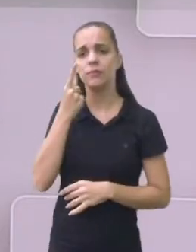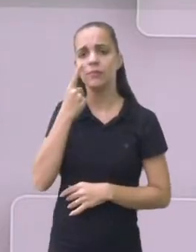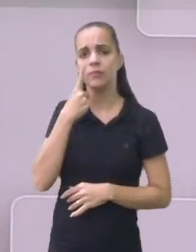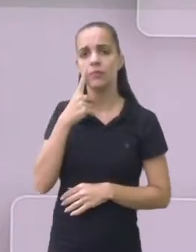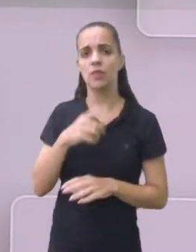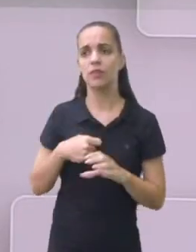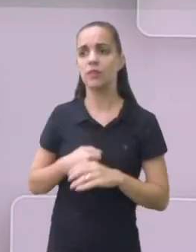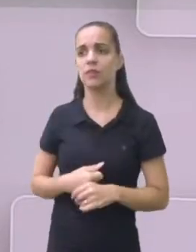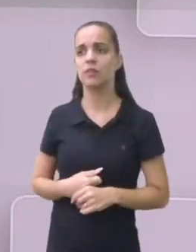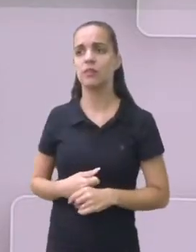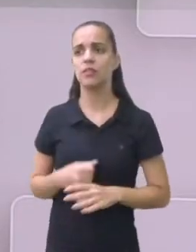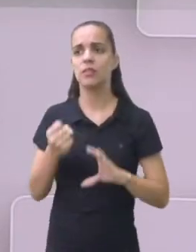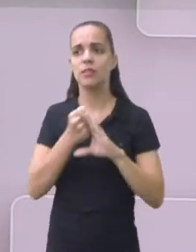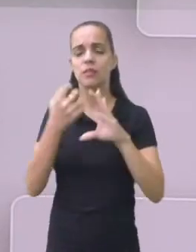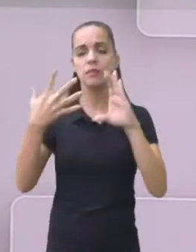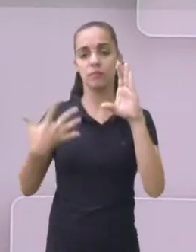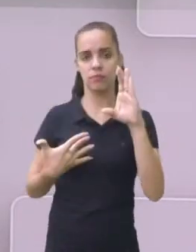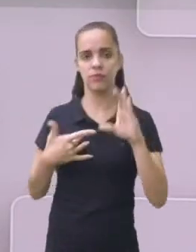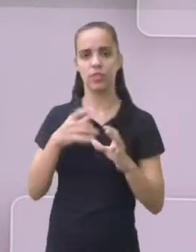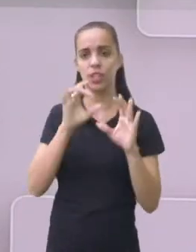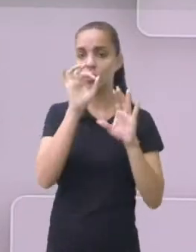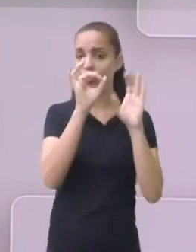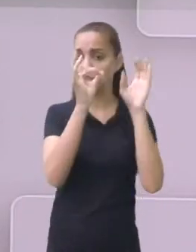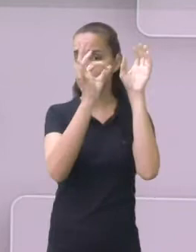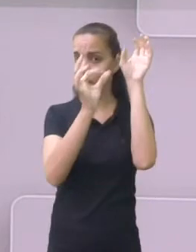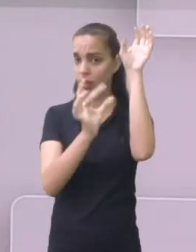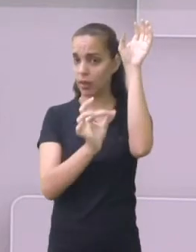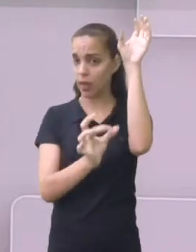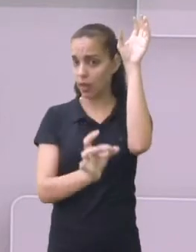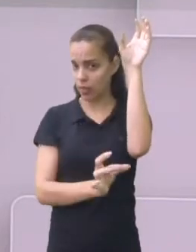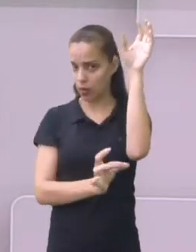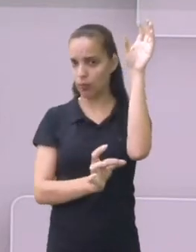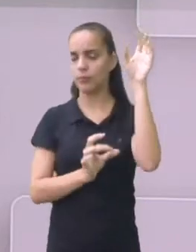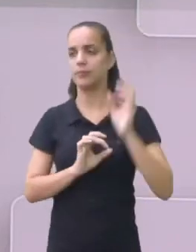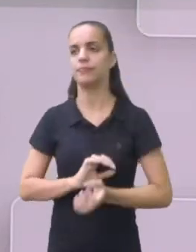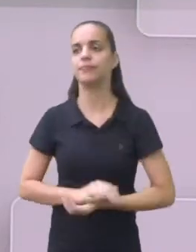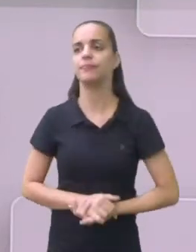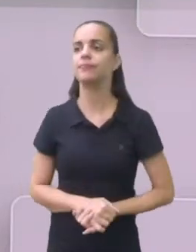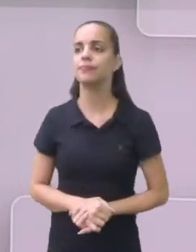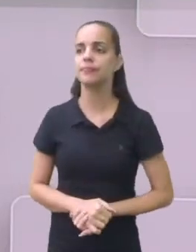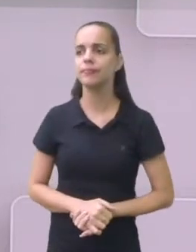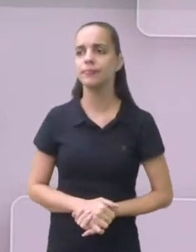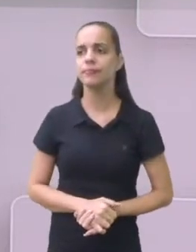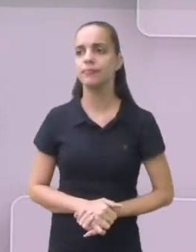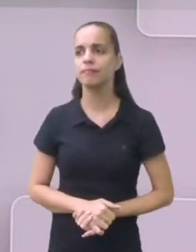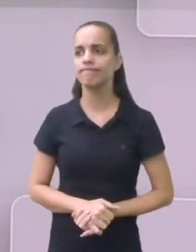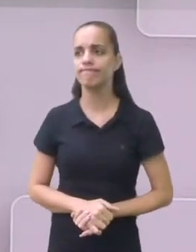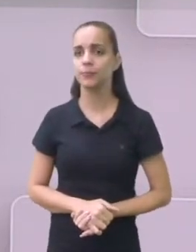características específicas de cada parte desta planta completa.